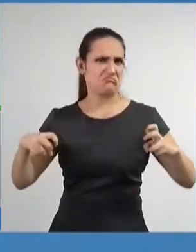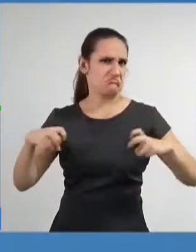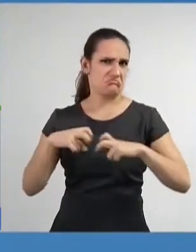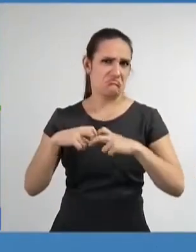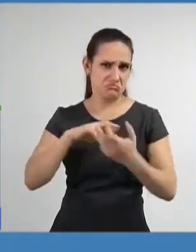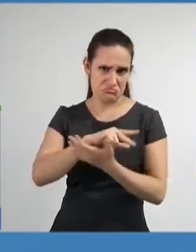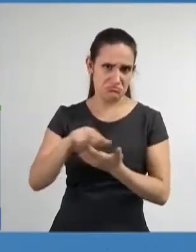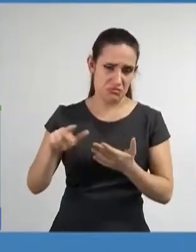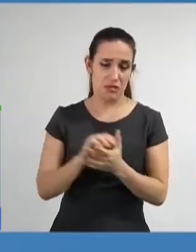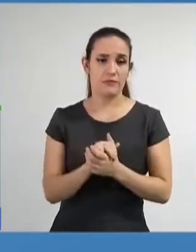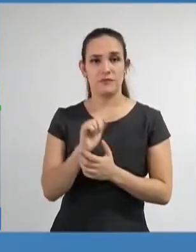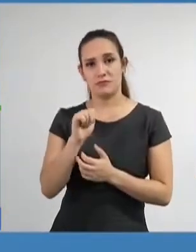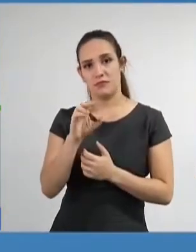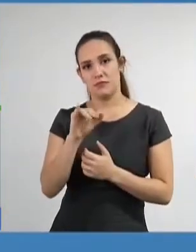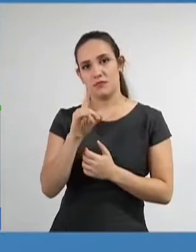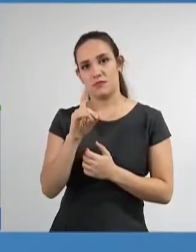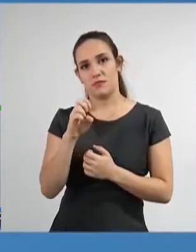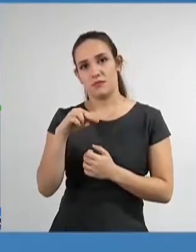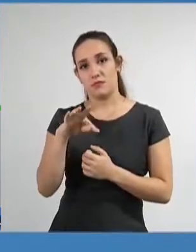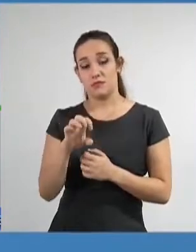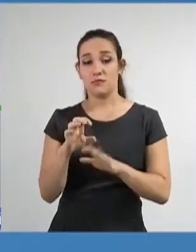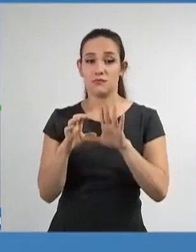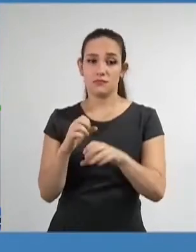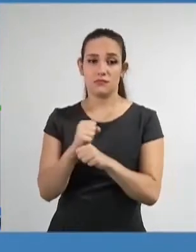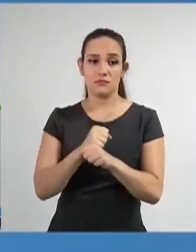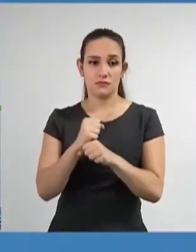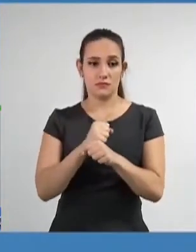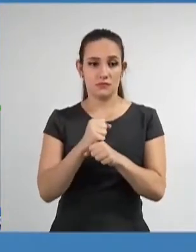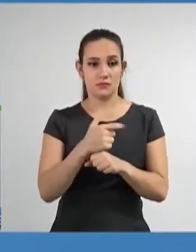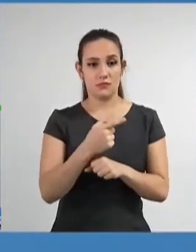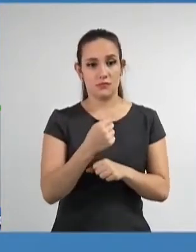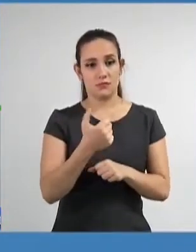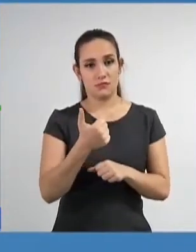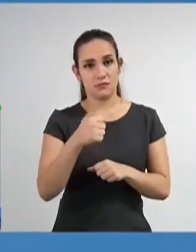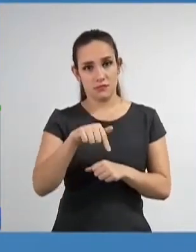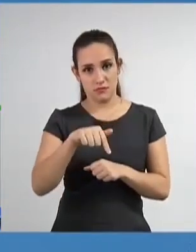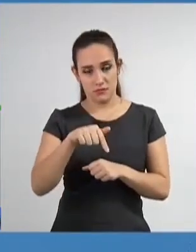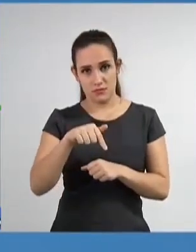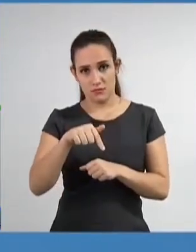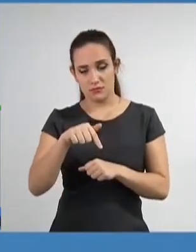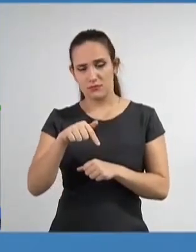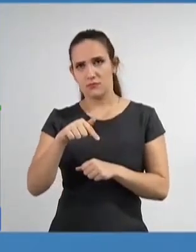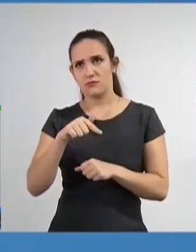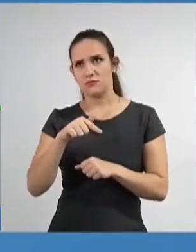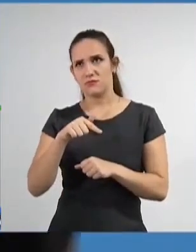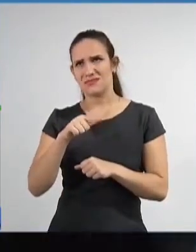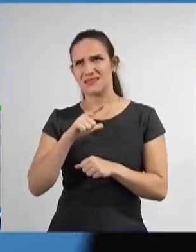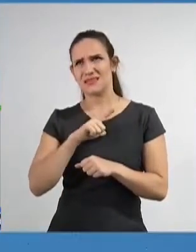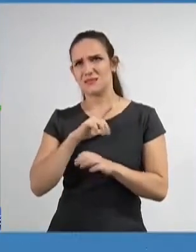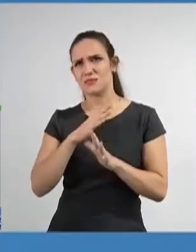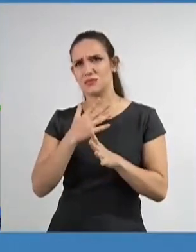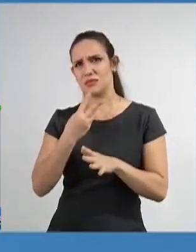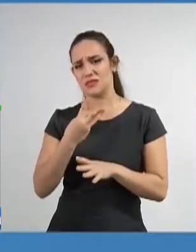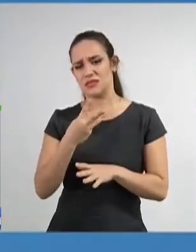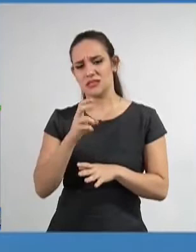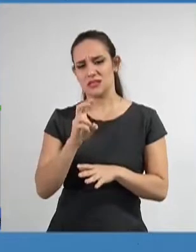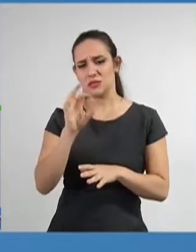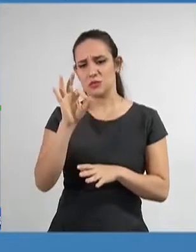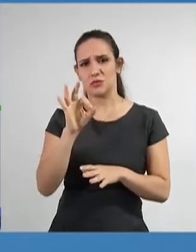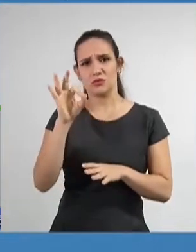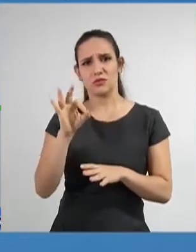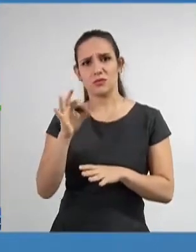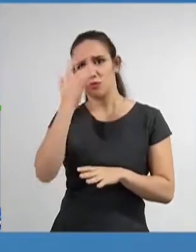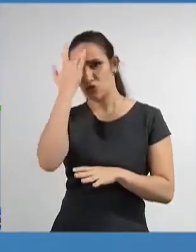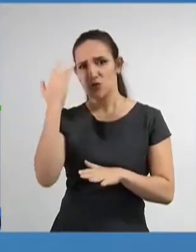de 2017, especialmente por velocidade, aumentaram 35%